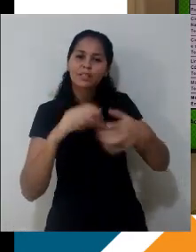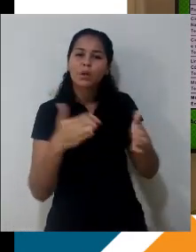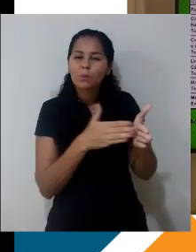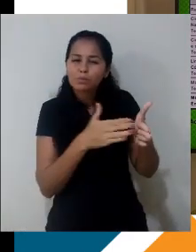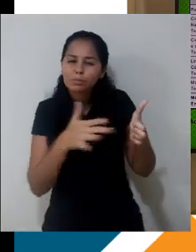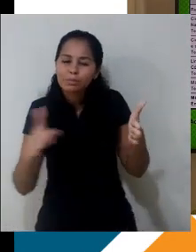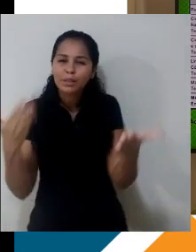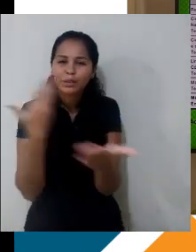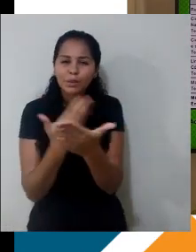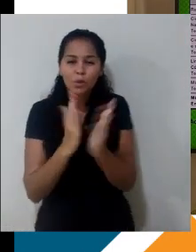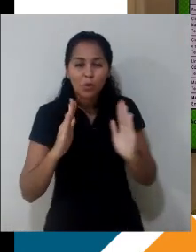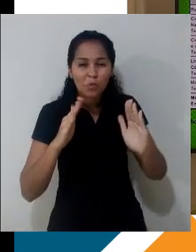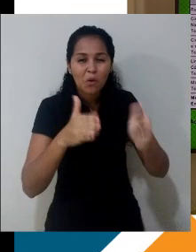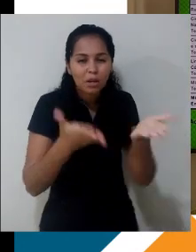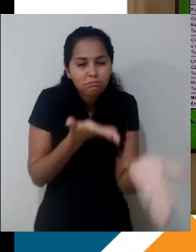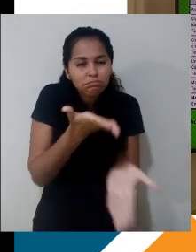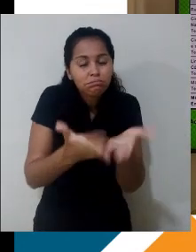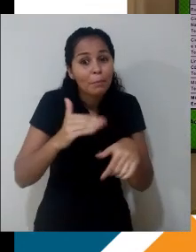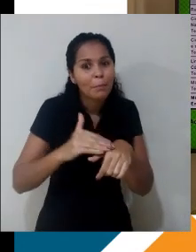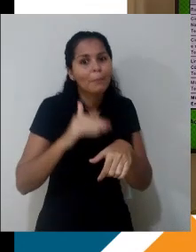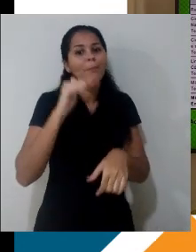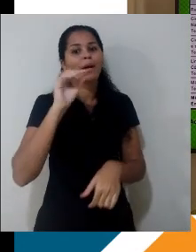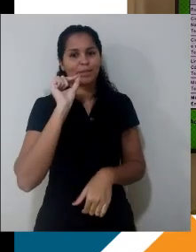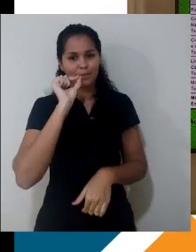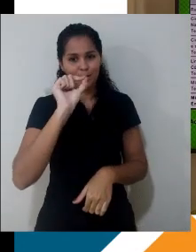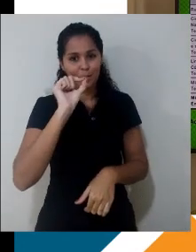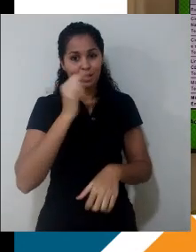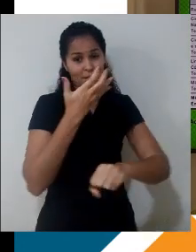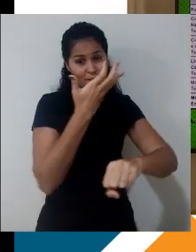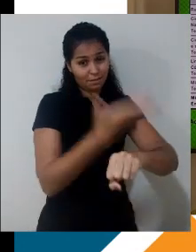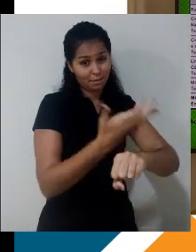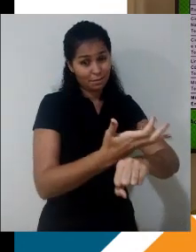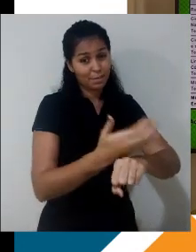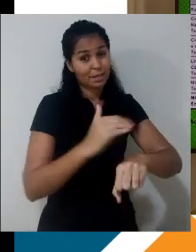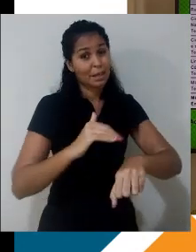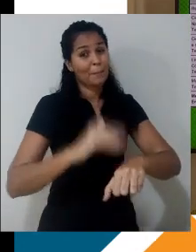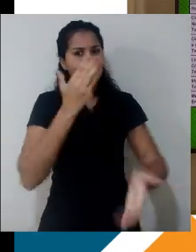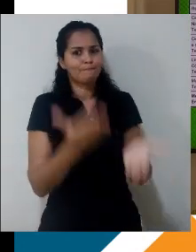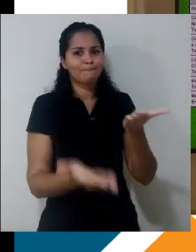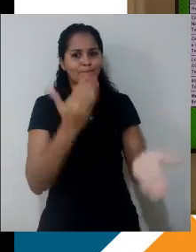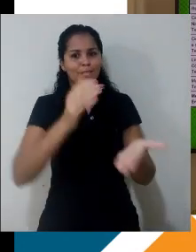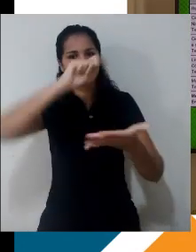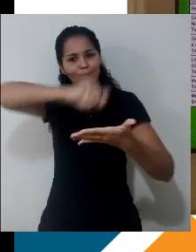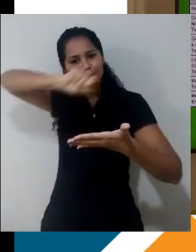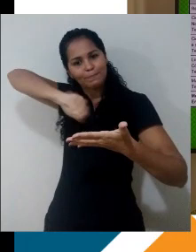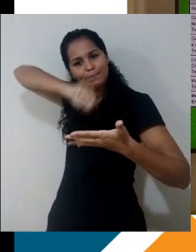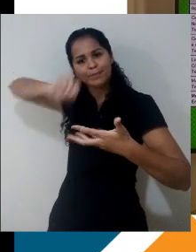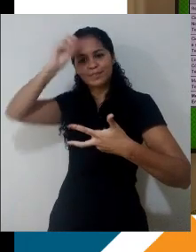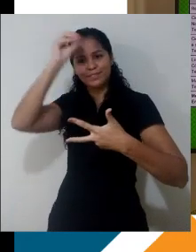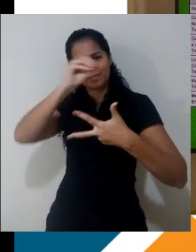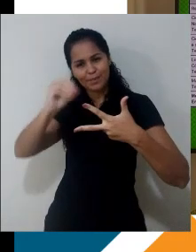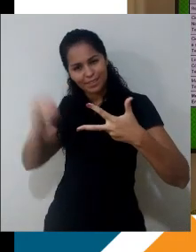talvez focar, se dedicar um pouquinho mais, quem sabe, a essa disciplina que vai ter um peso maior no critério de correção do Enem.